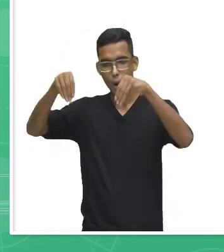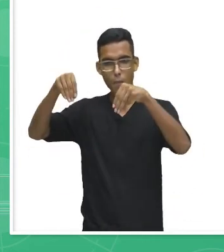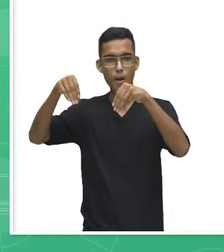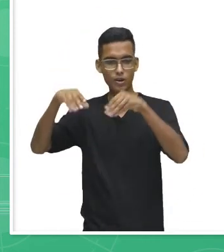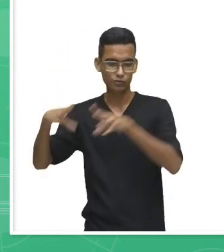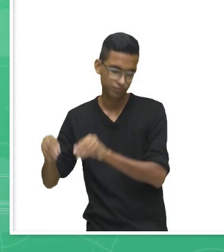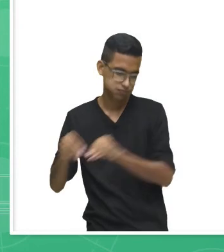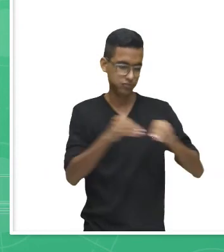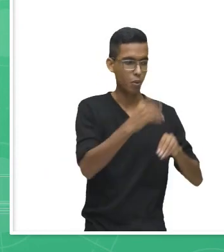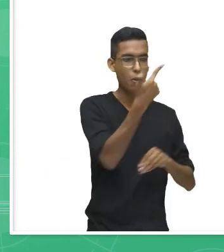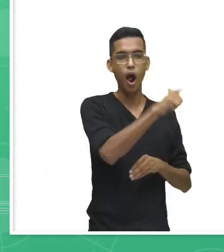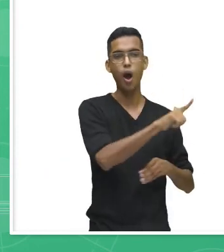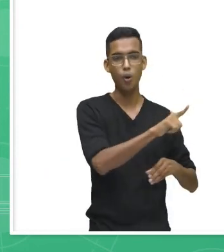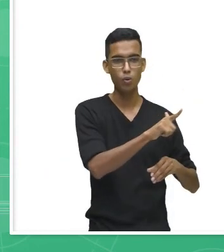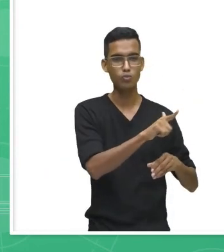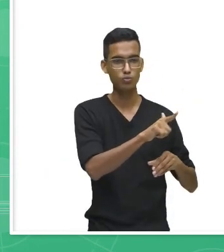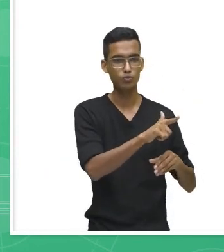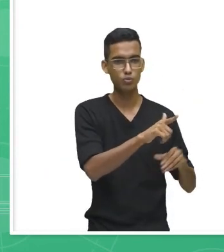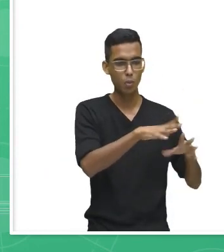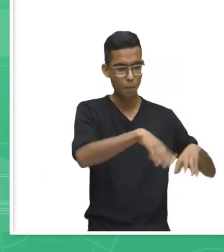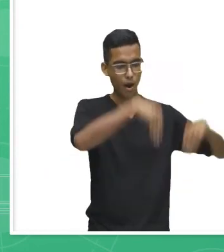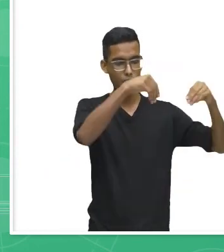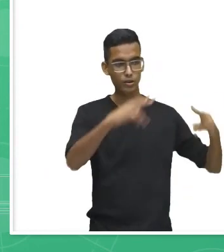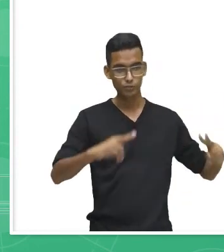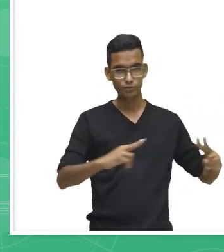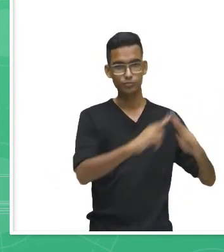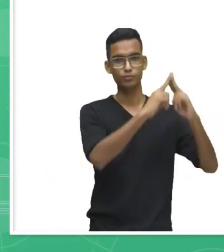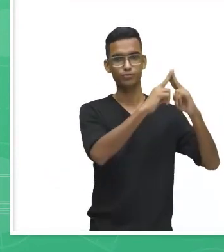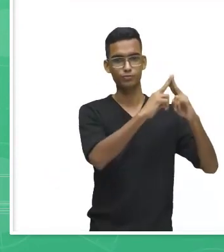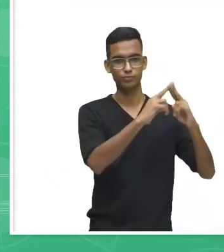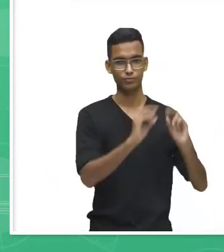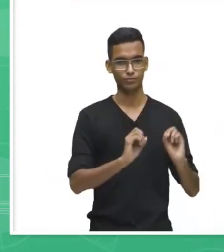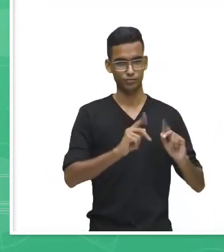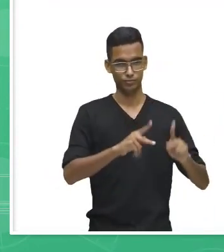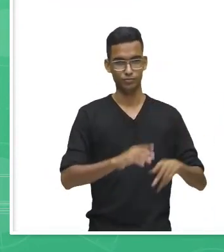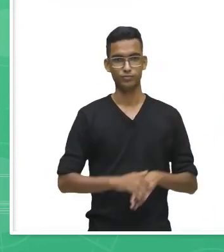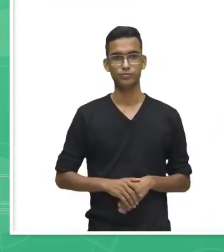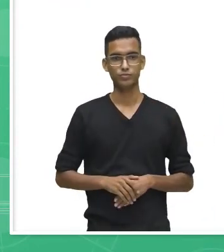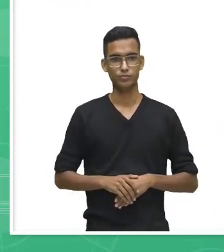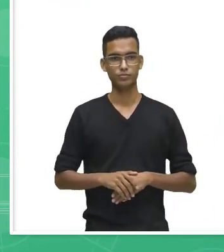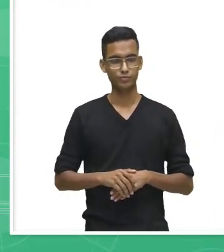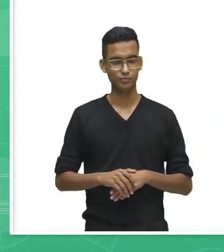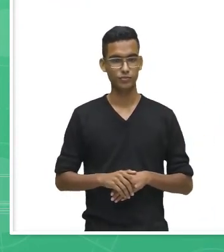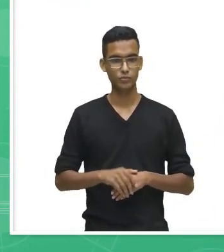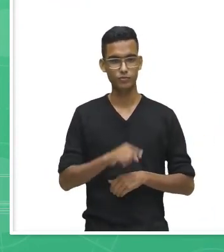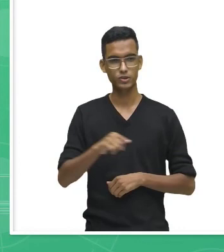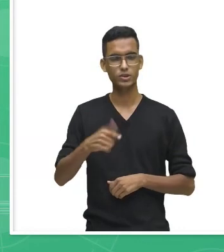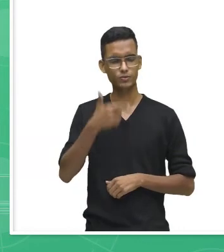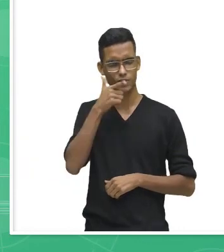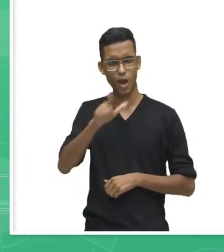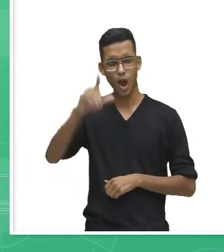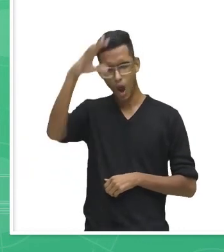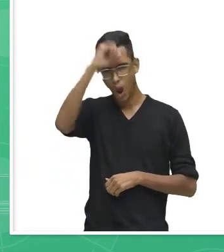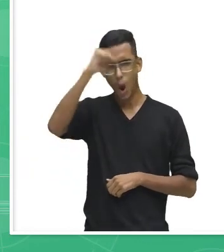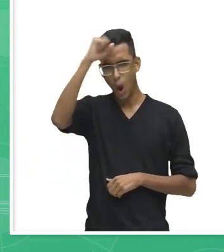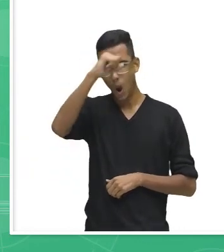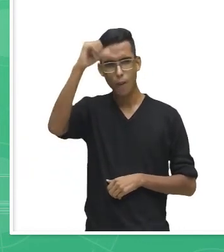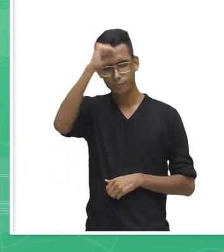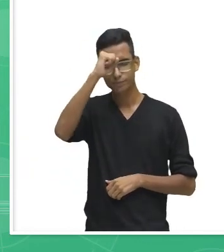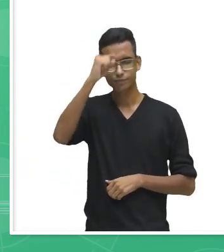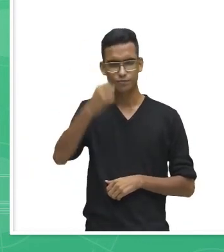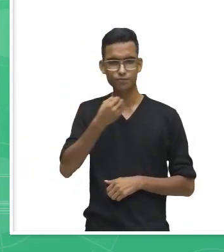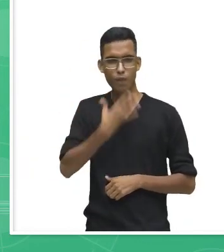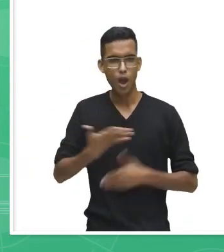palácio parisiense. Então é isso, turmas. Espero que vocês tenham aprendido bastante sobre esse momento da